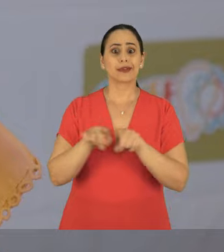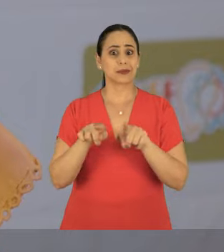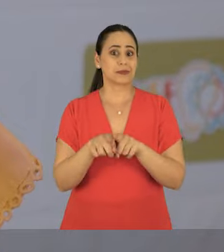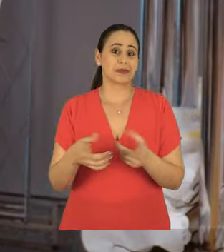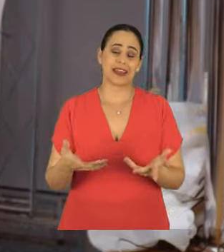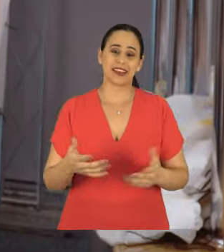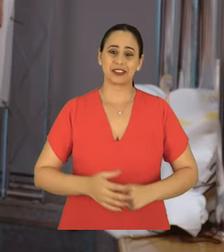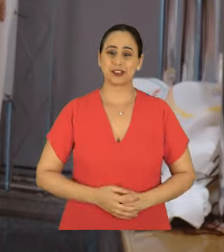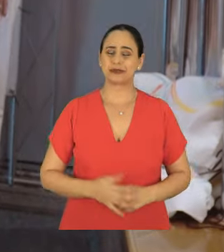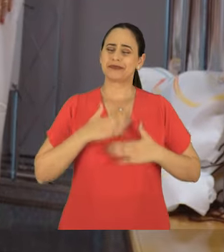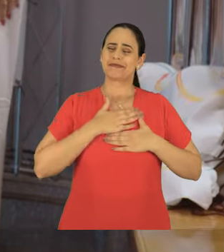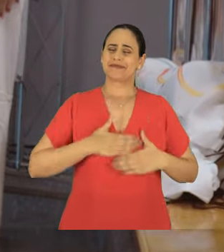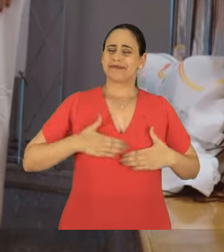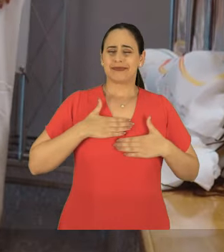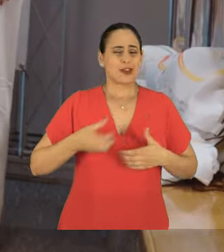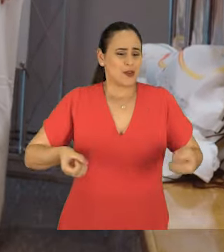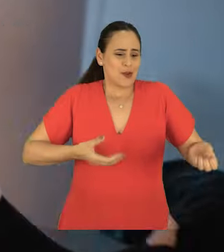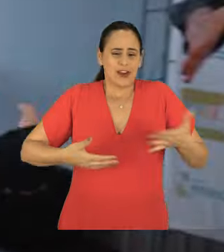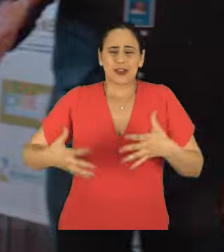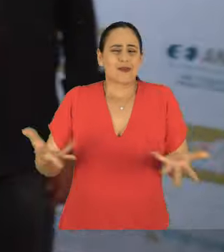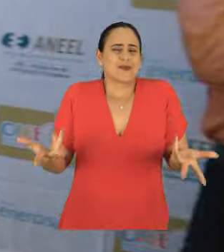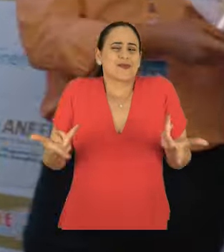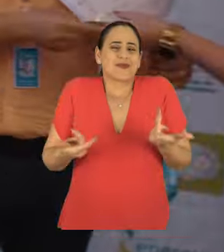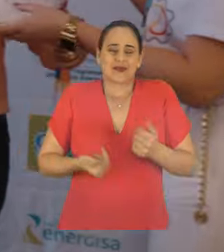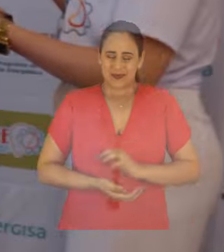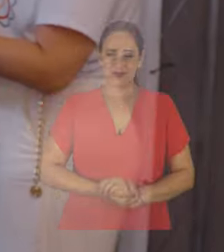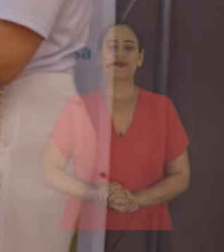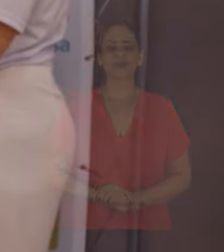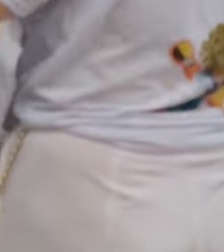muito gratificante, foi inovador, foi maravilhoso.